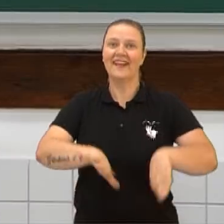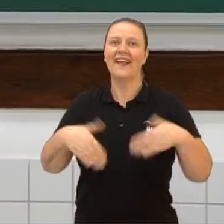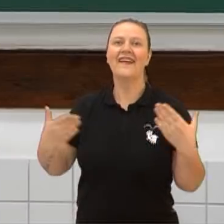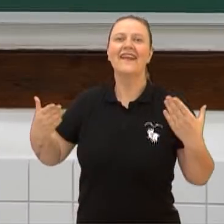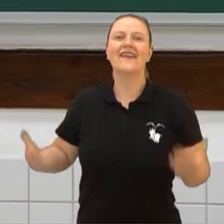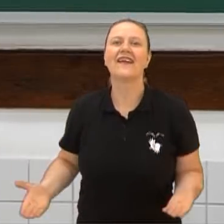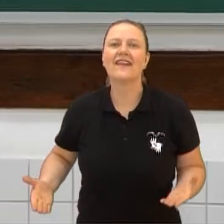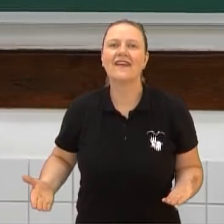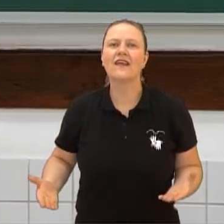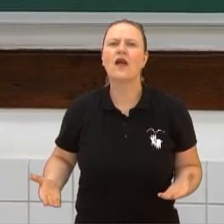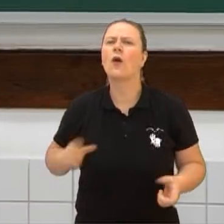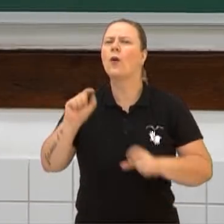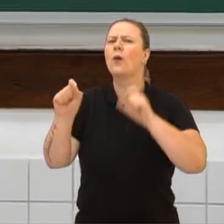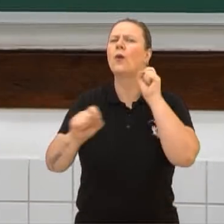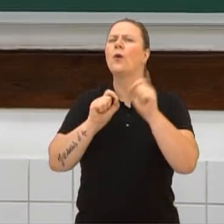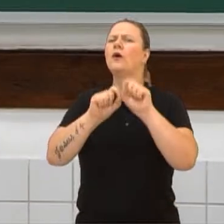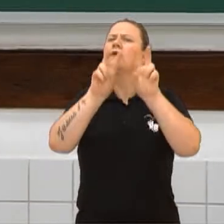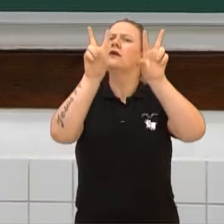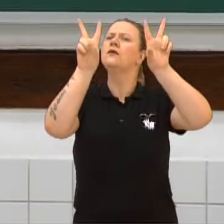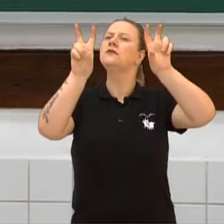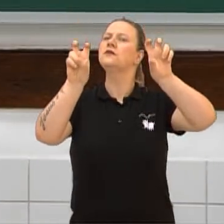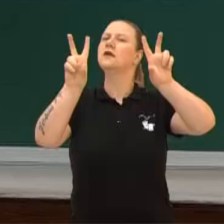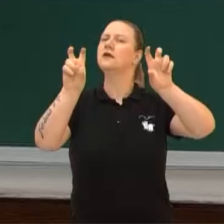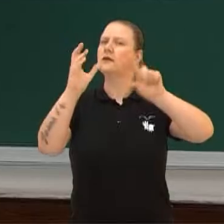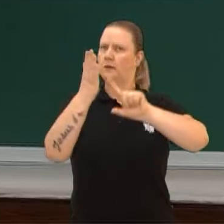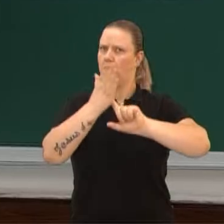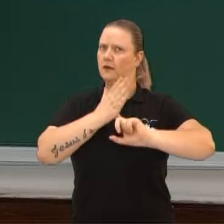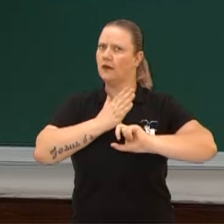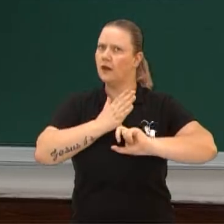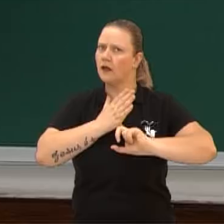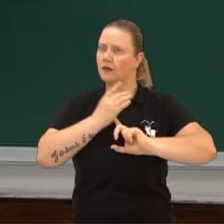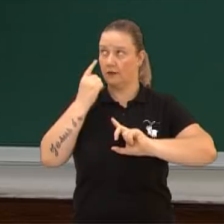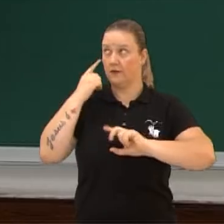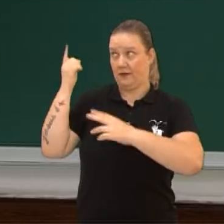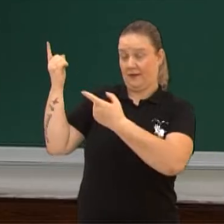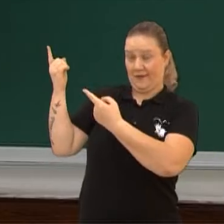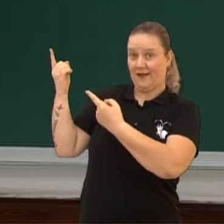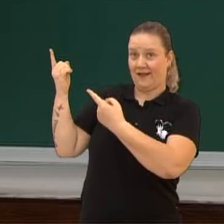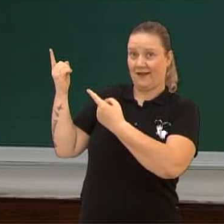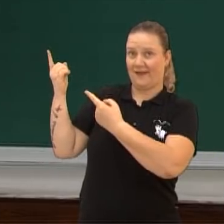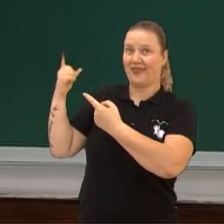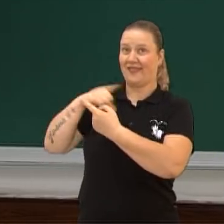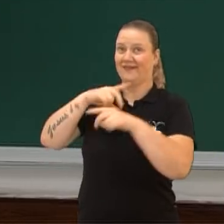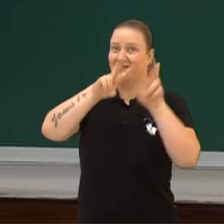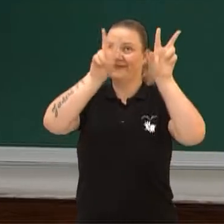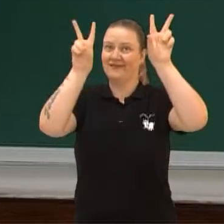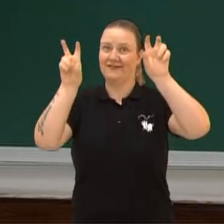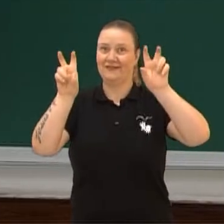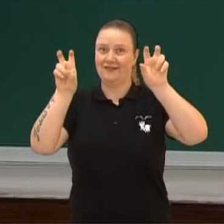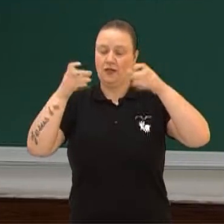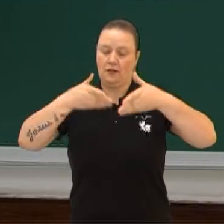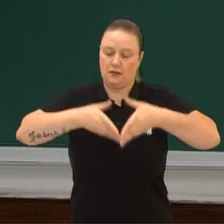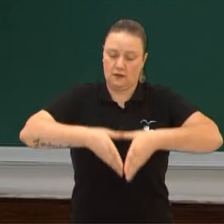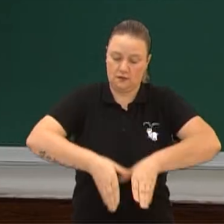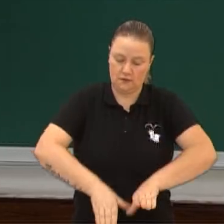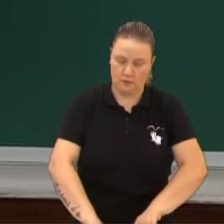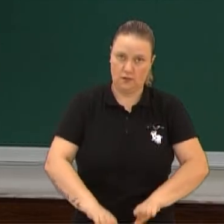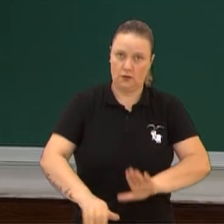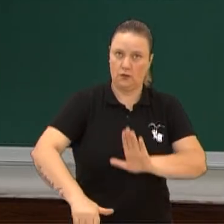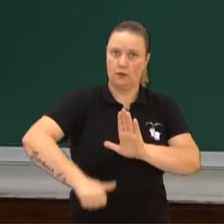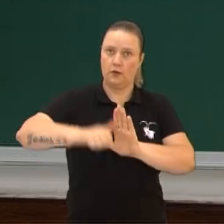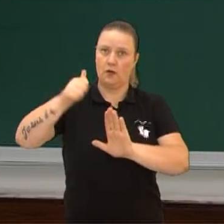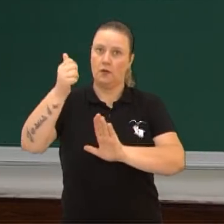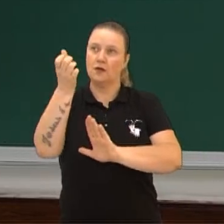E aí, pessoal, onde que está esse título? Então, olha só aqui no gráfico, né? Eu tenho o título, ele está ali em cima, né? Ó, nascimento no